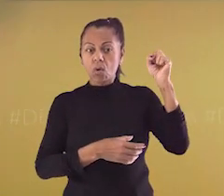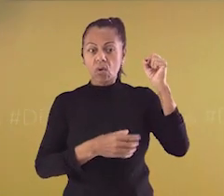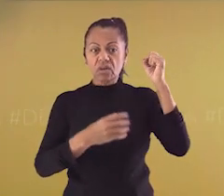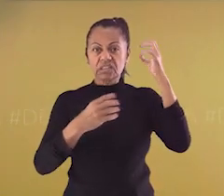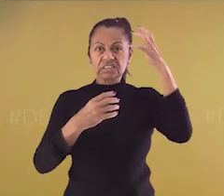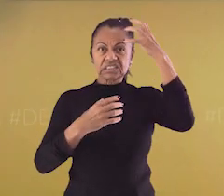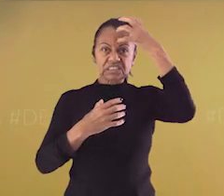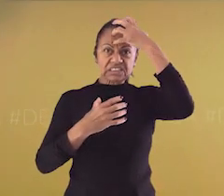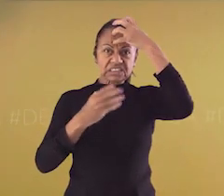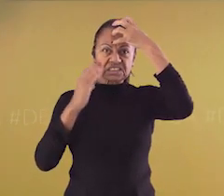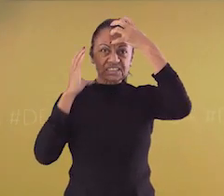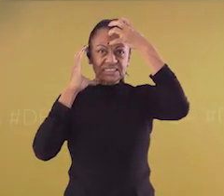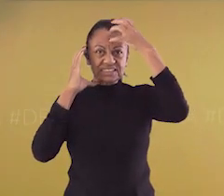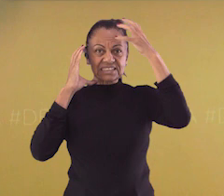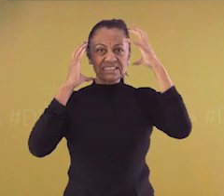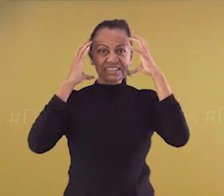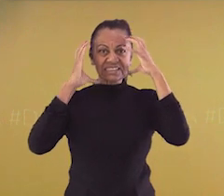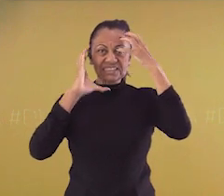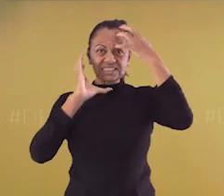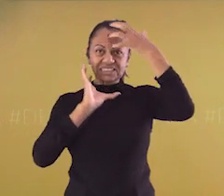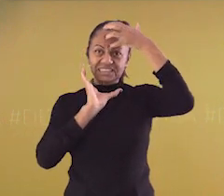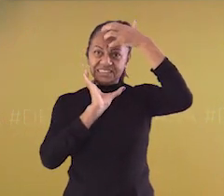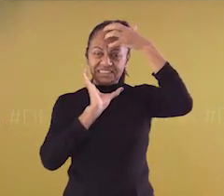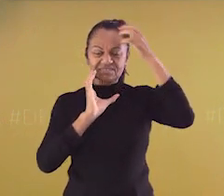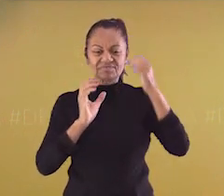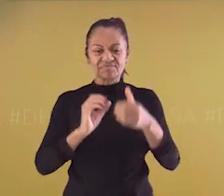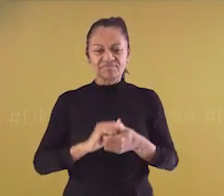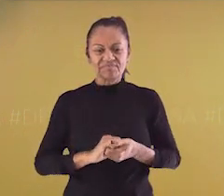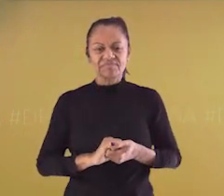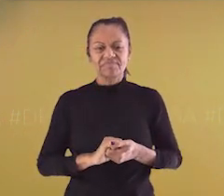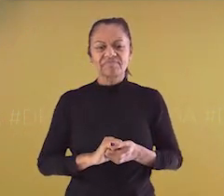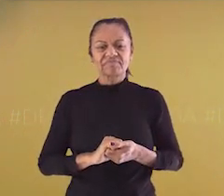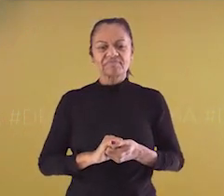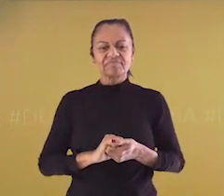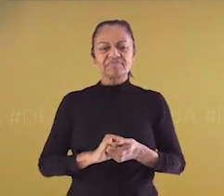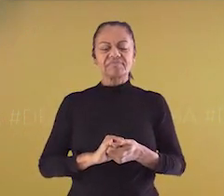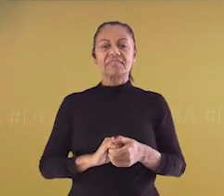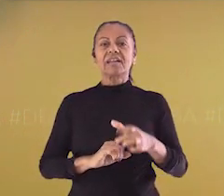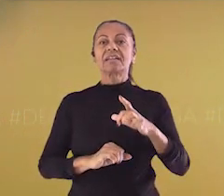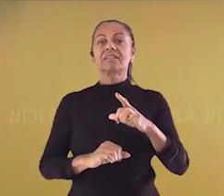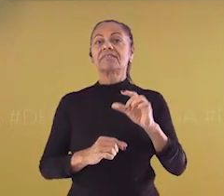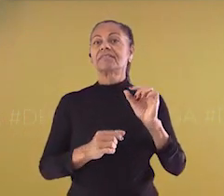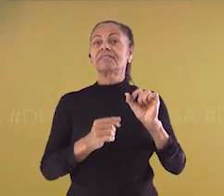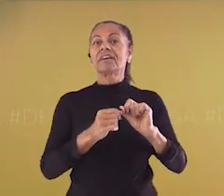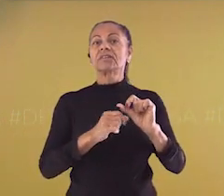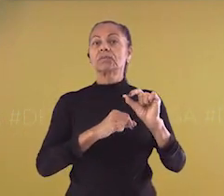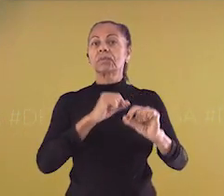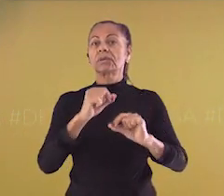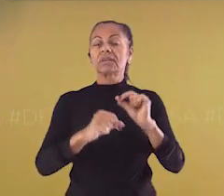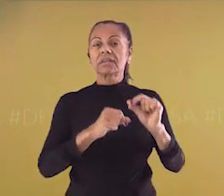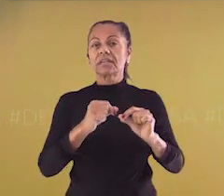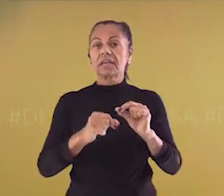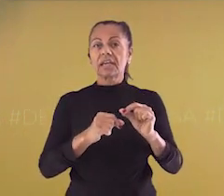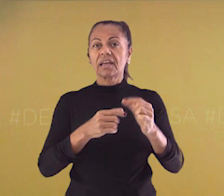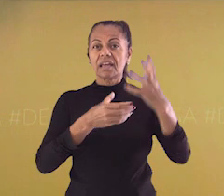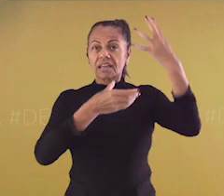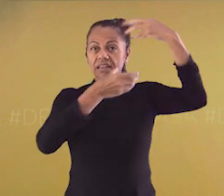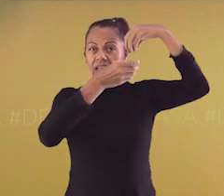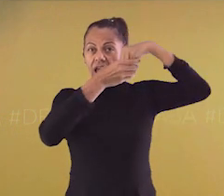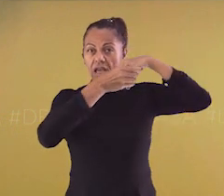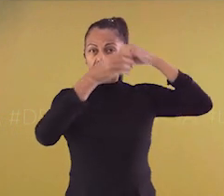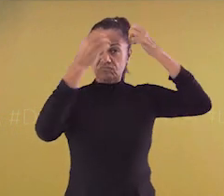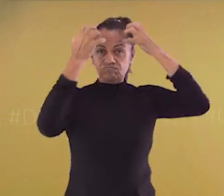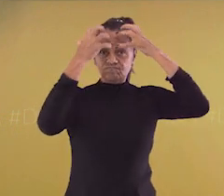ossos encaixados como se fosse um quebra-cabeça. Veja só. Eles têm a função de